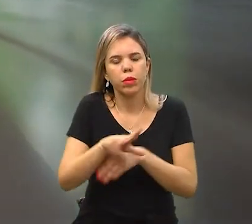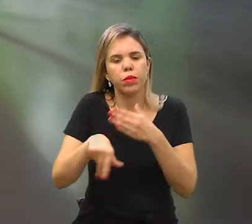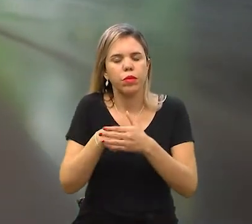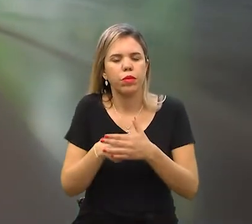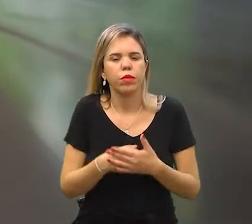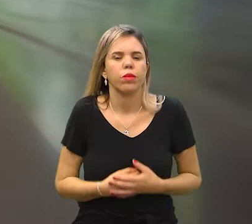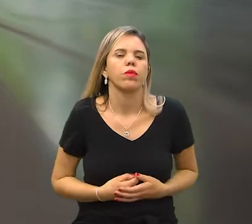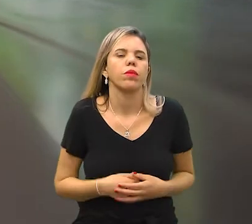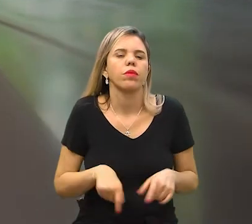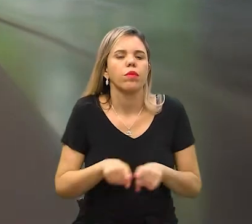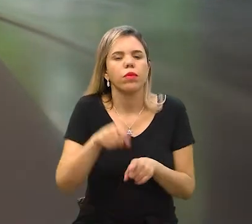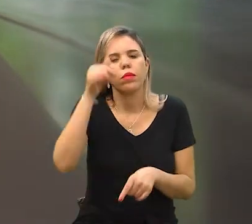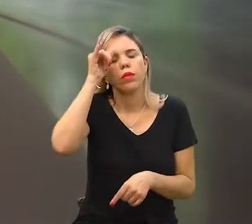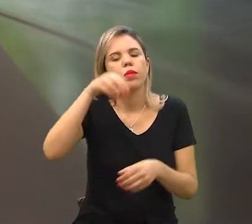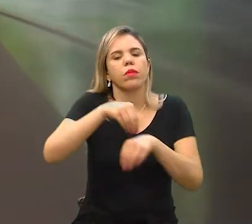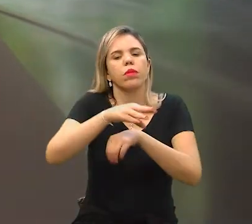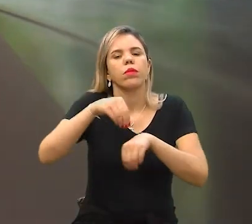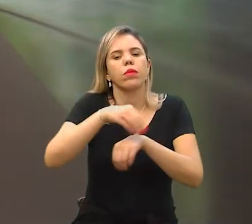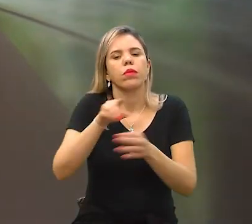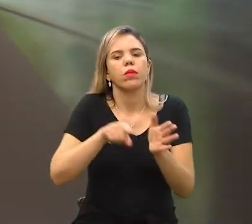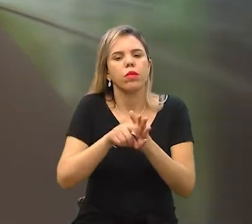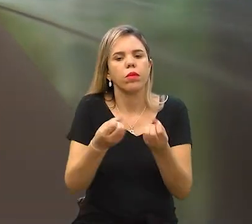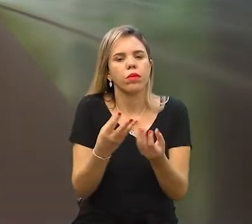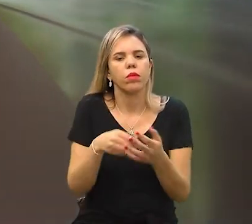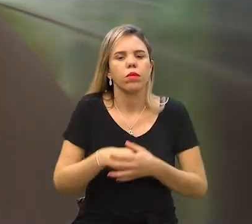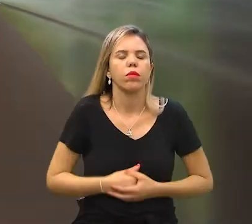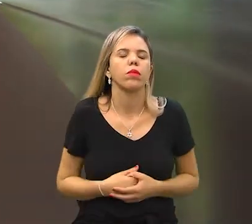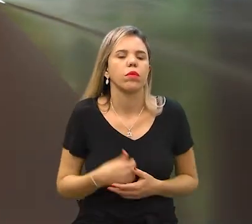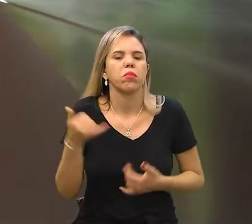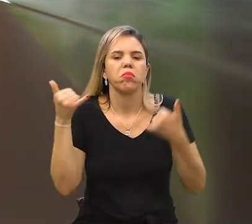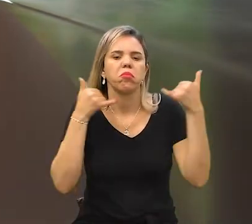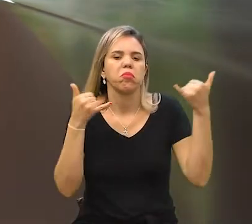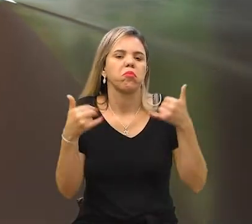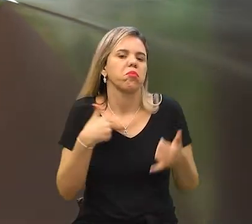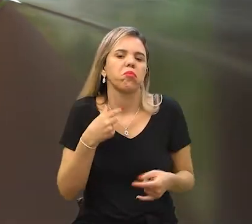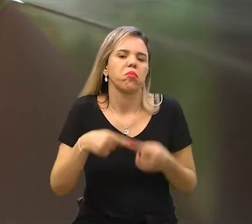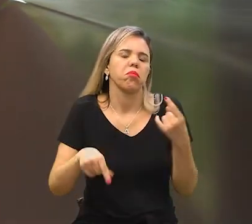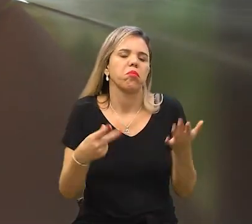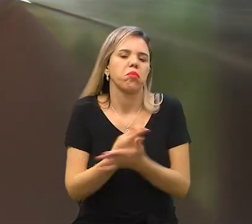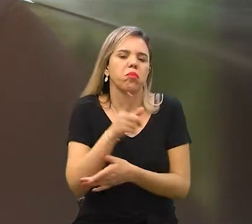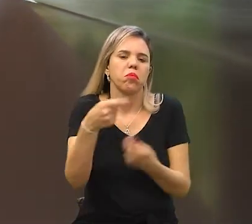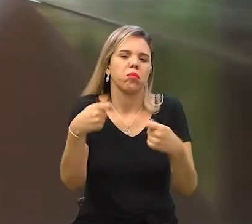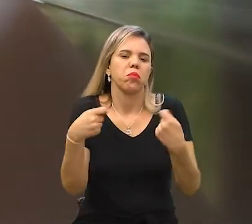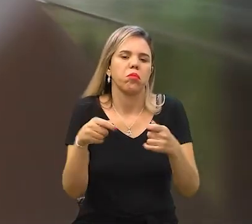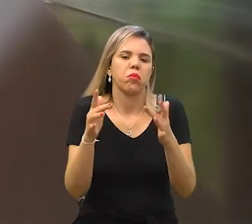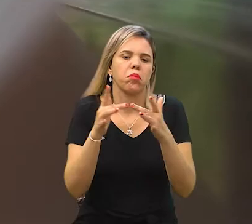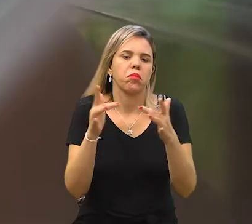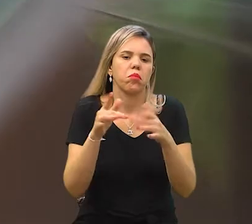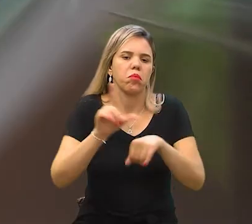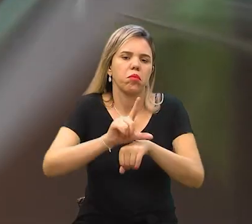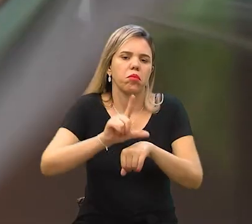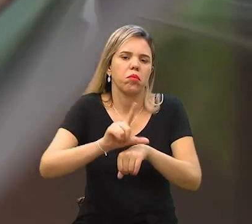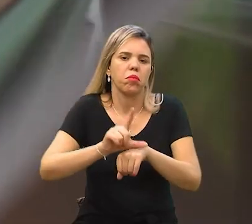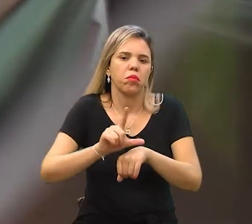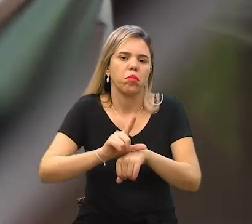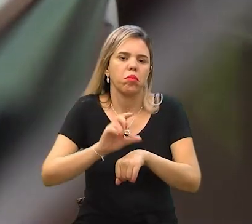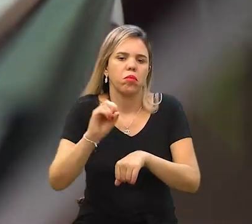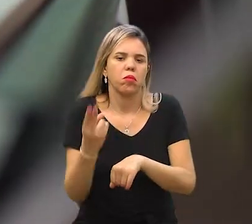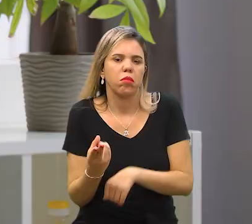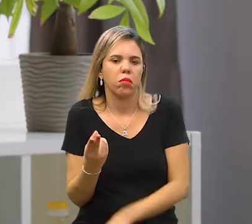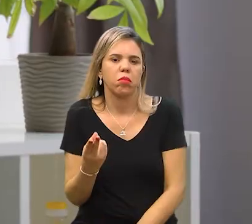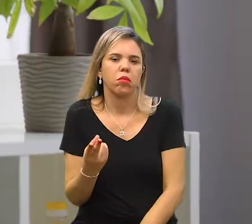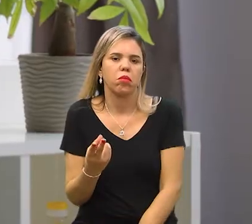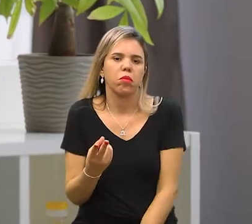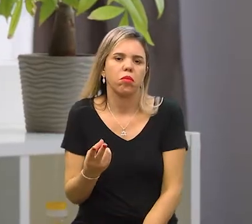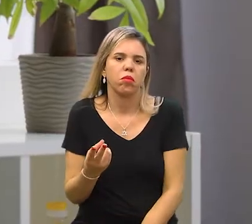golpe, também evitar passar dados por telefone, né? Às vezes você precisa entrar em contato com uma loja ou